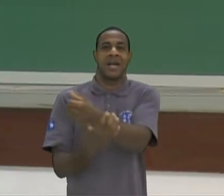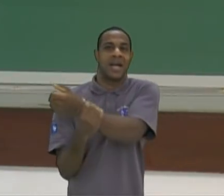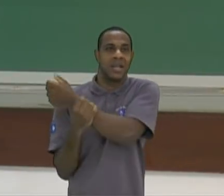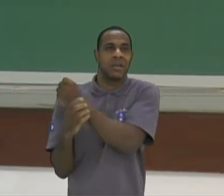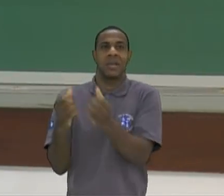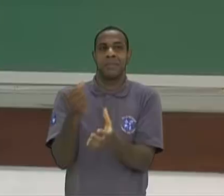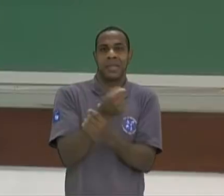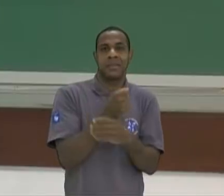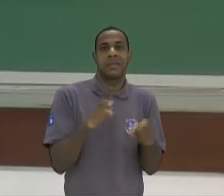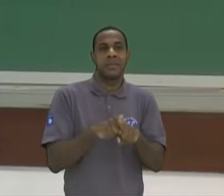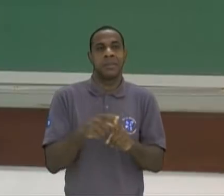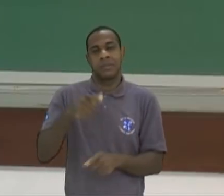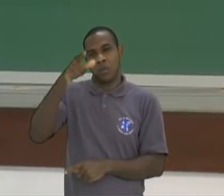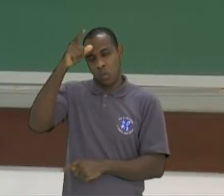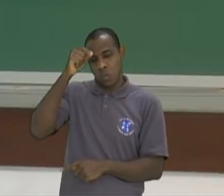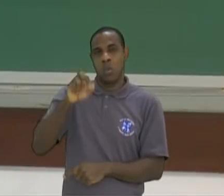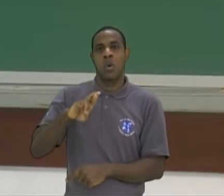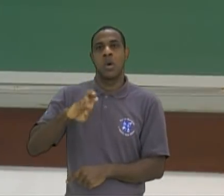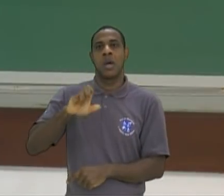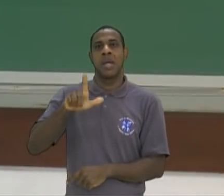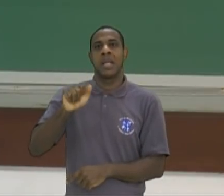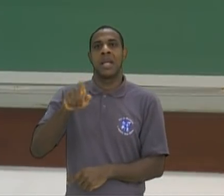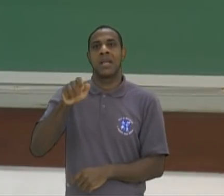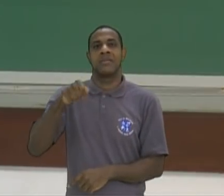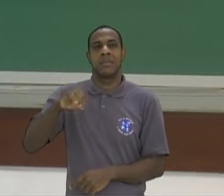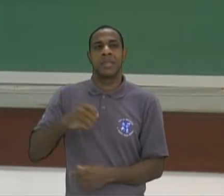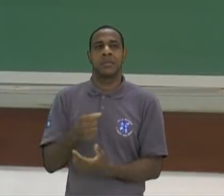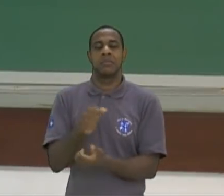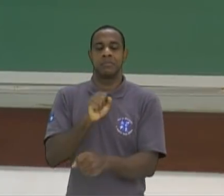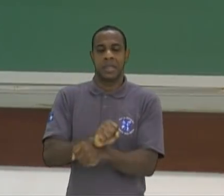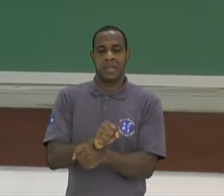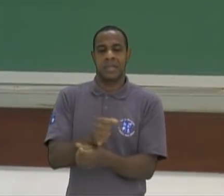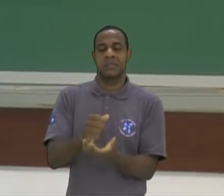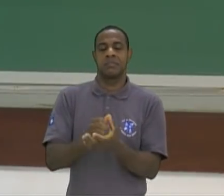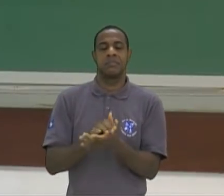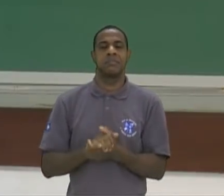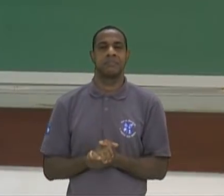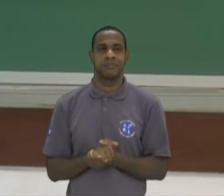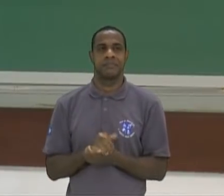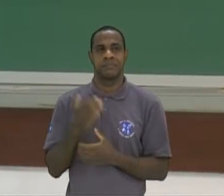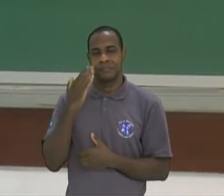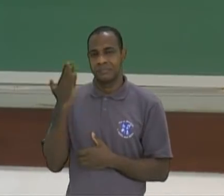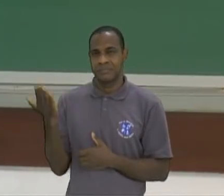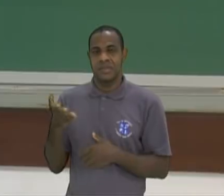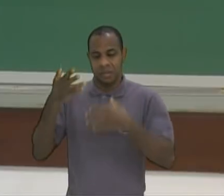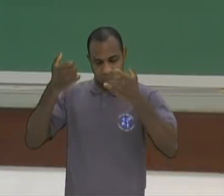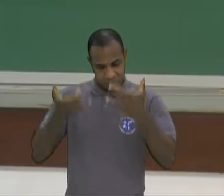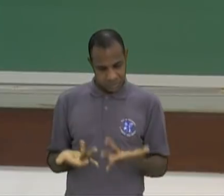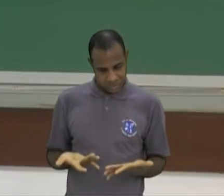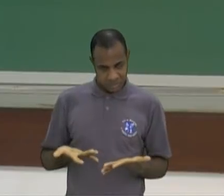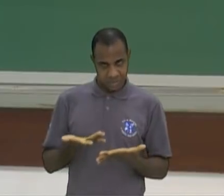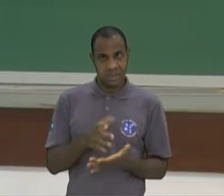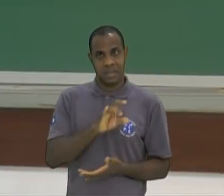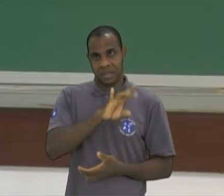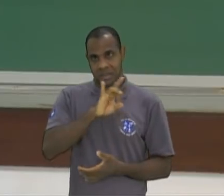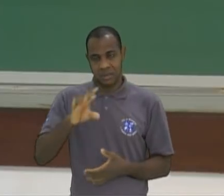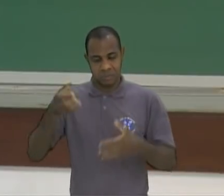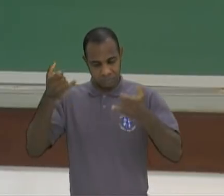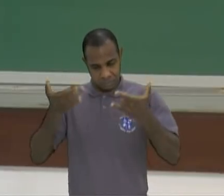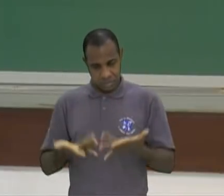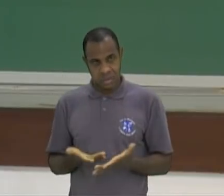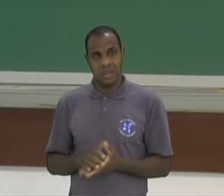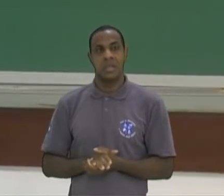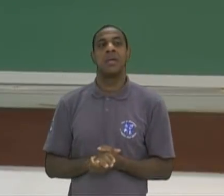nós definimos anteriormente para vocês, já vimos em aulas anteriores, cada um deles em específico, né? Então, os meios